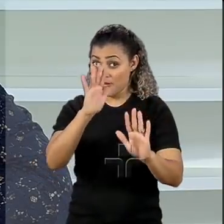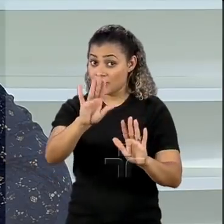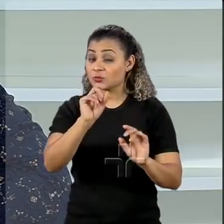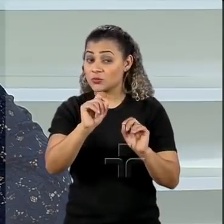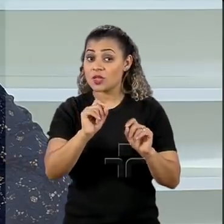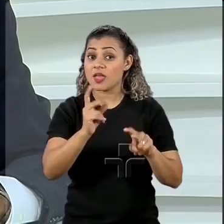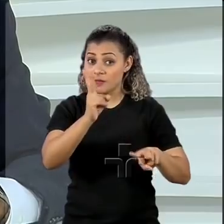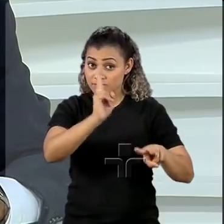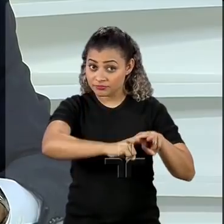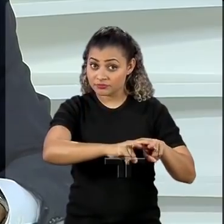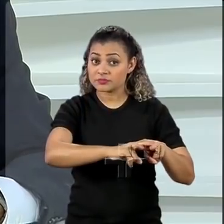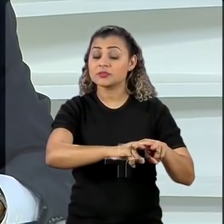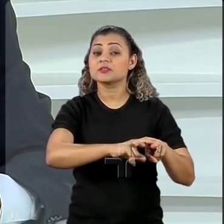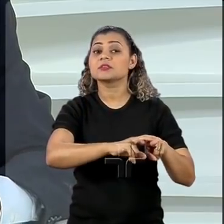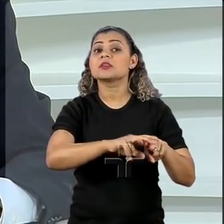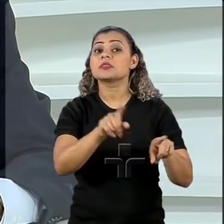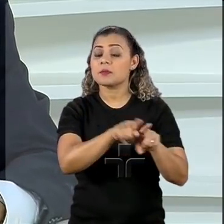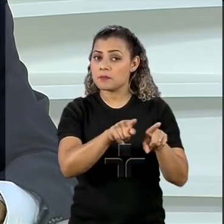de custódia.